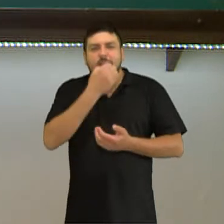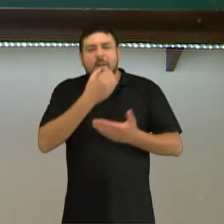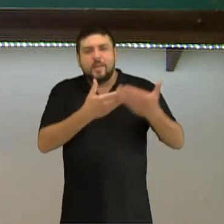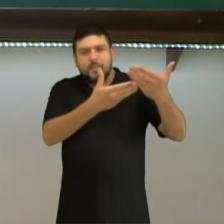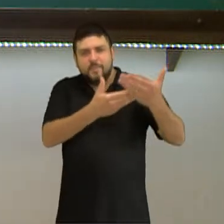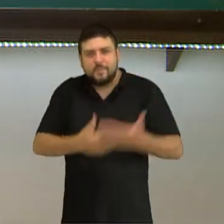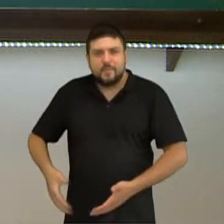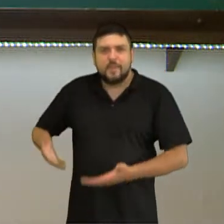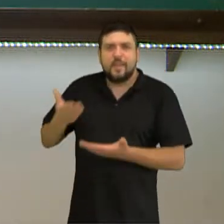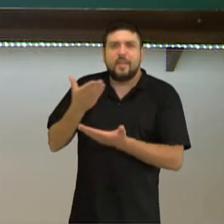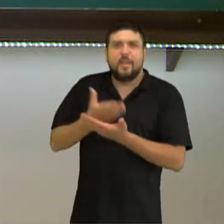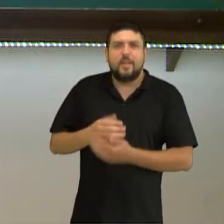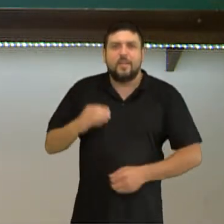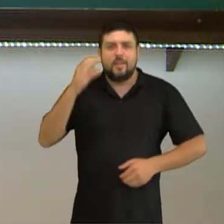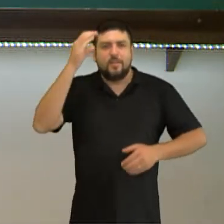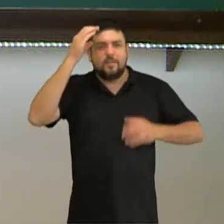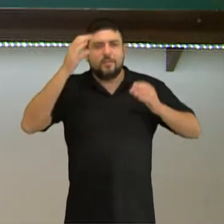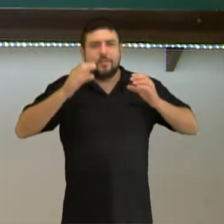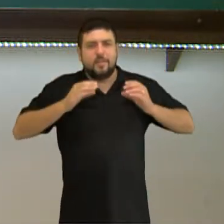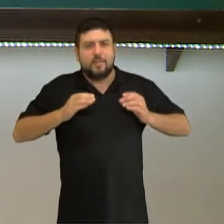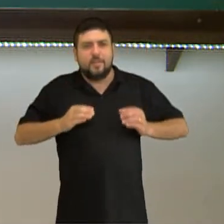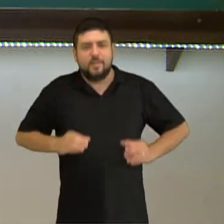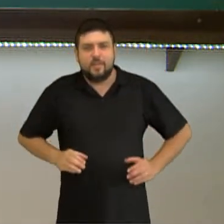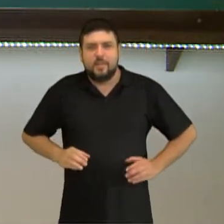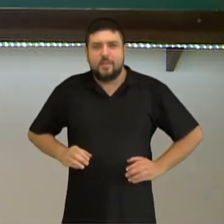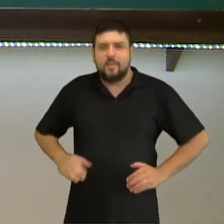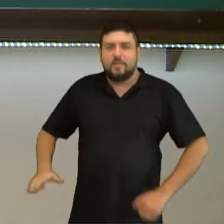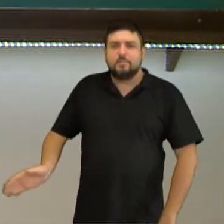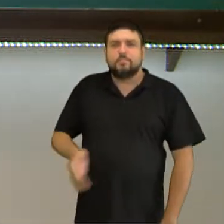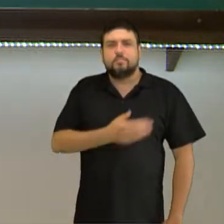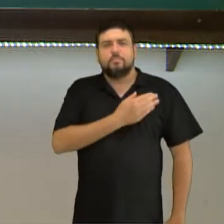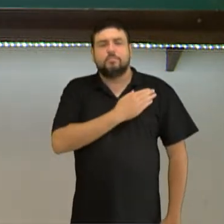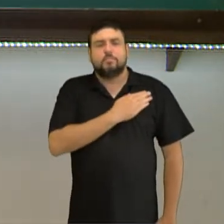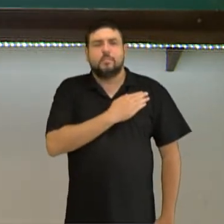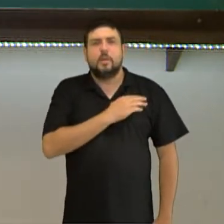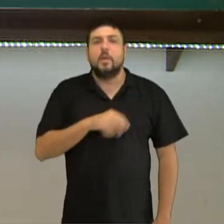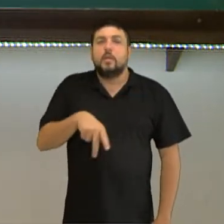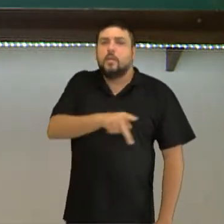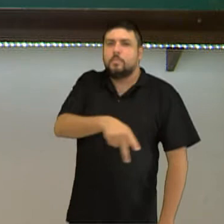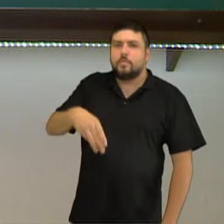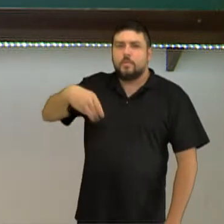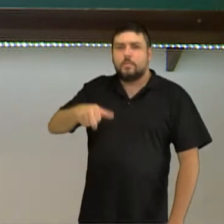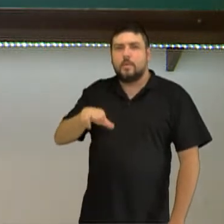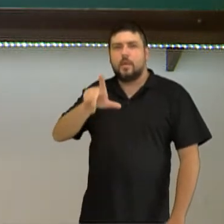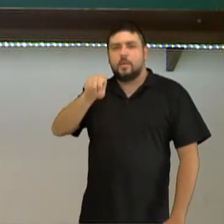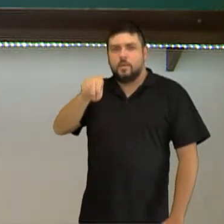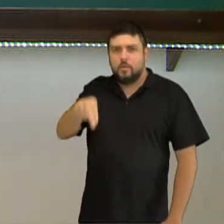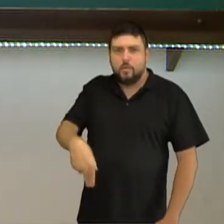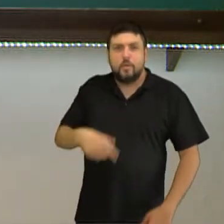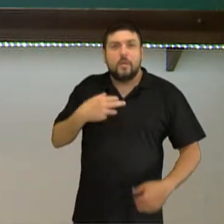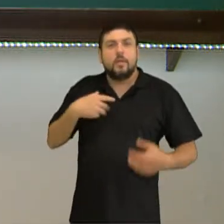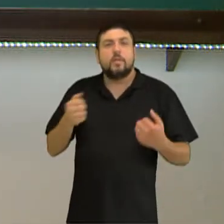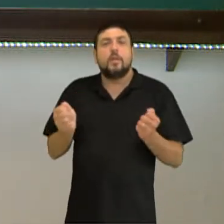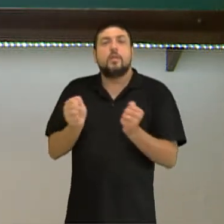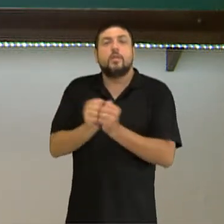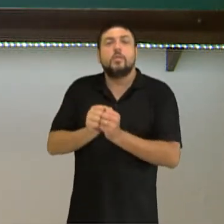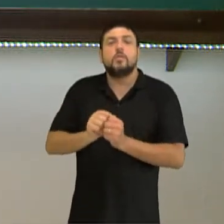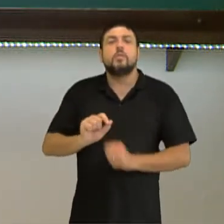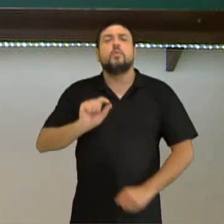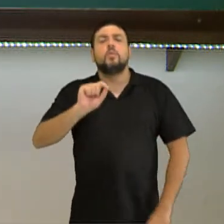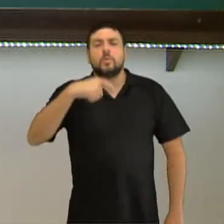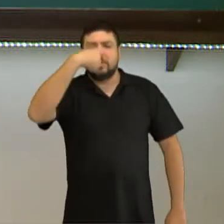bem-vindos à nossa aula de cidadania e civismo. Eu sou o professor Marlon, junto comigo, com você nessa